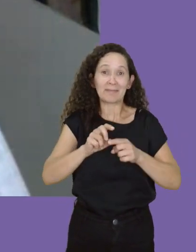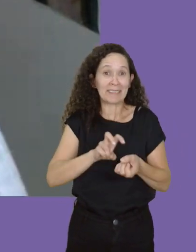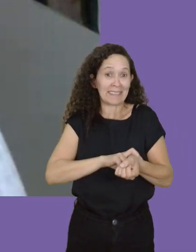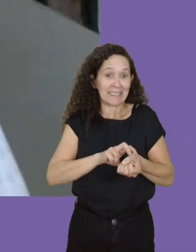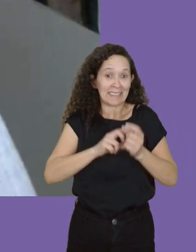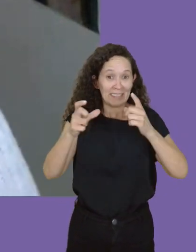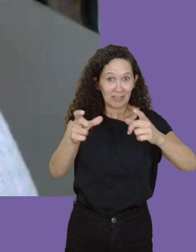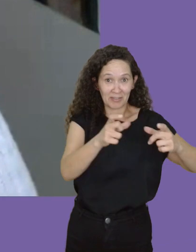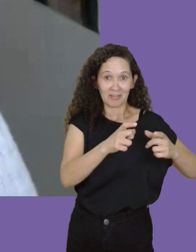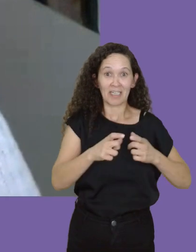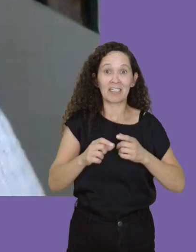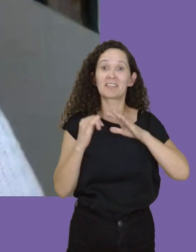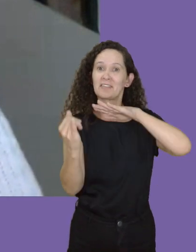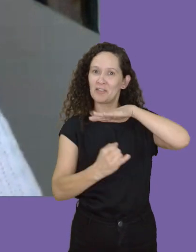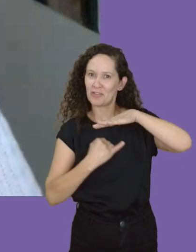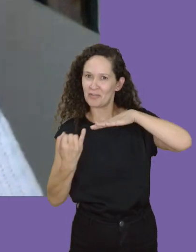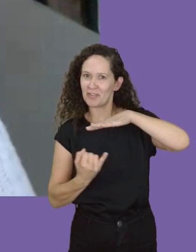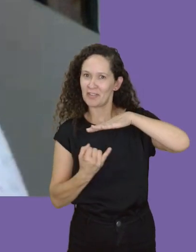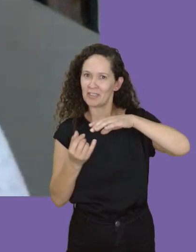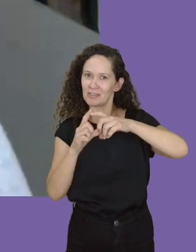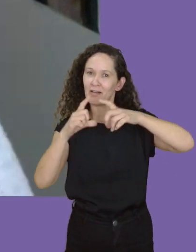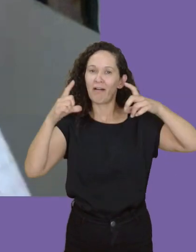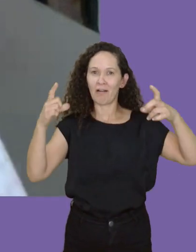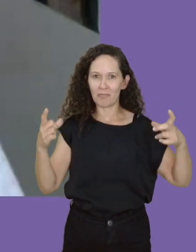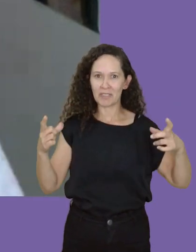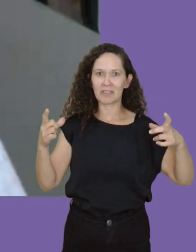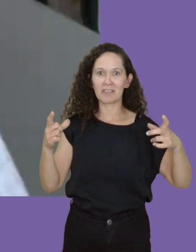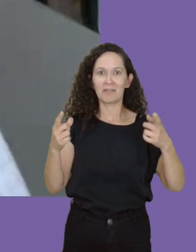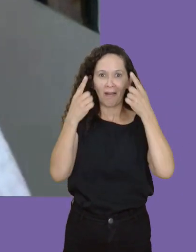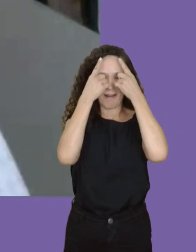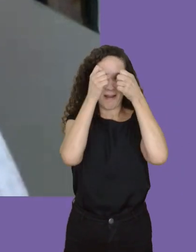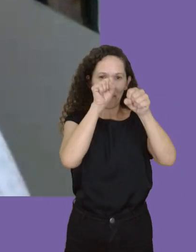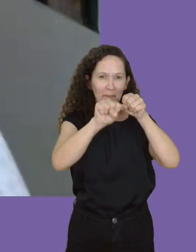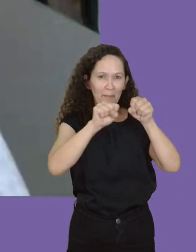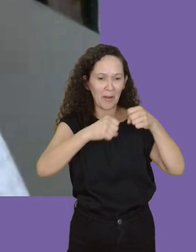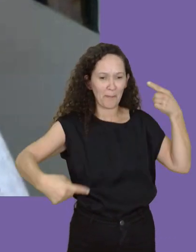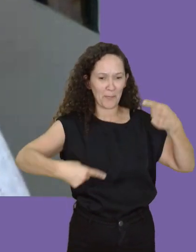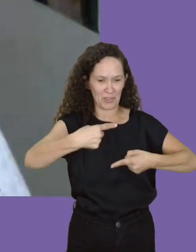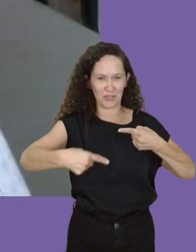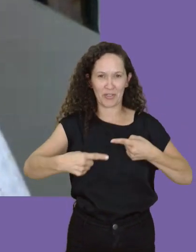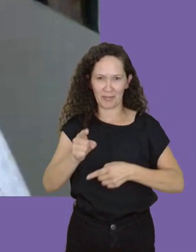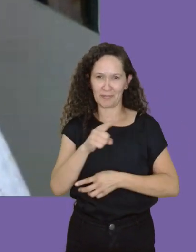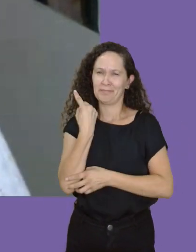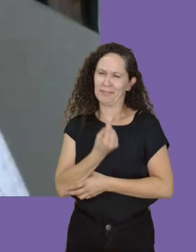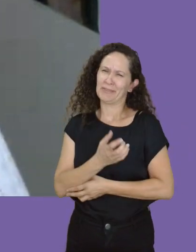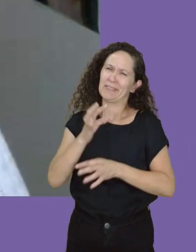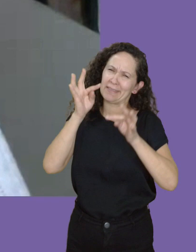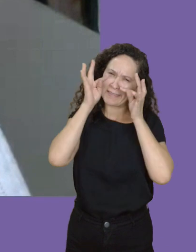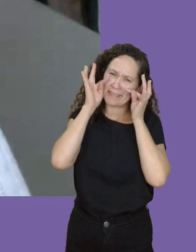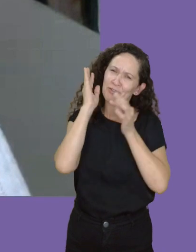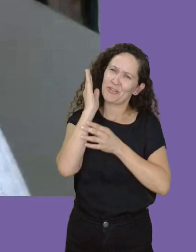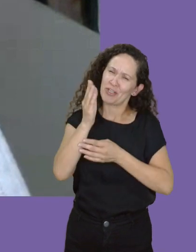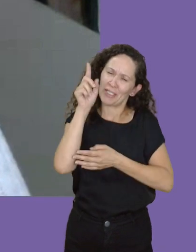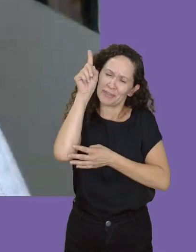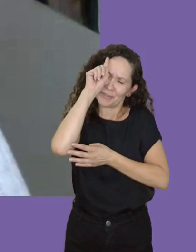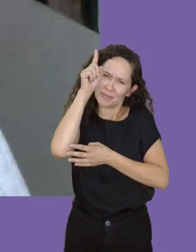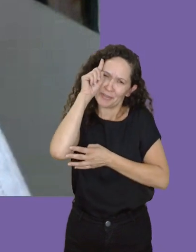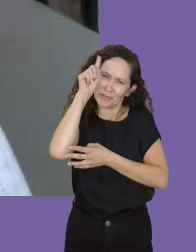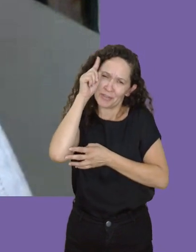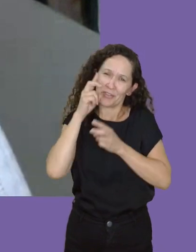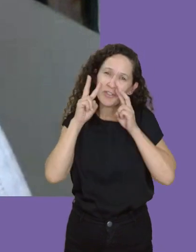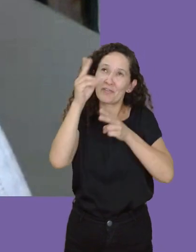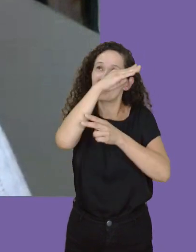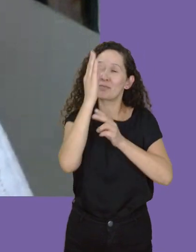espaços institucionais, amplificando as cenas de violência política, como nós temos testemunhados diariamente pelo